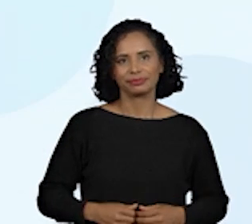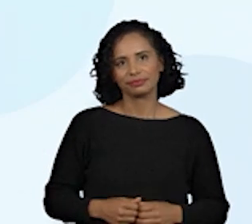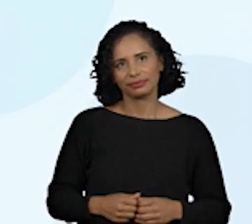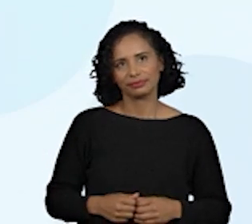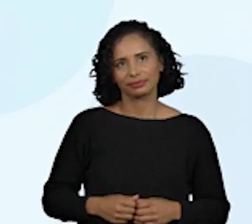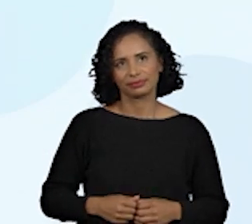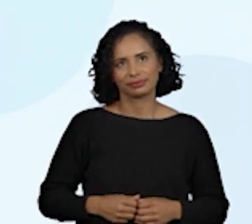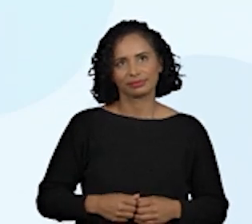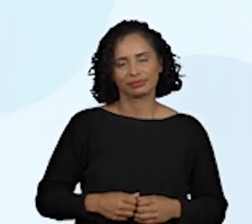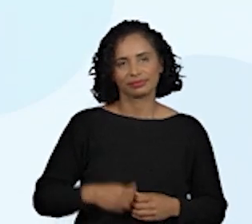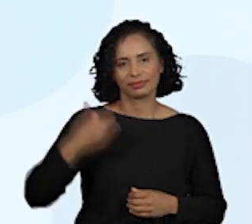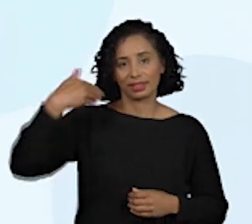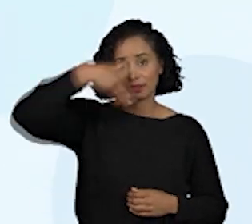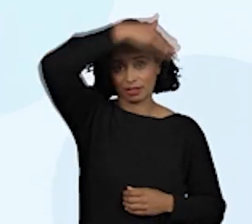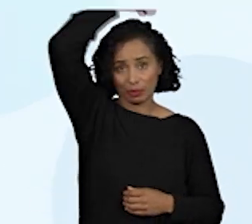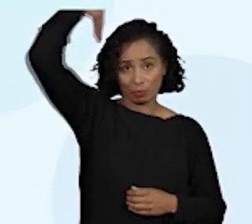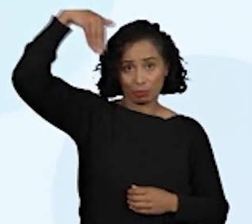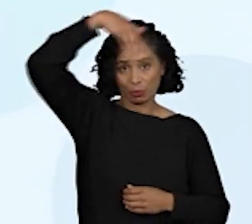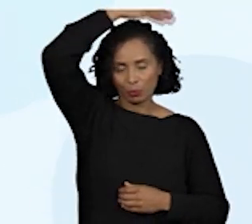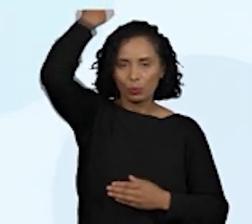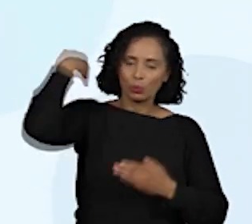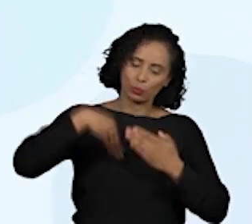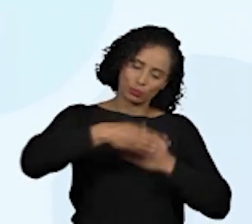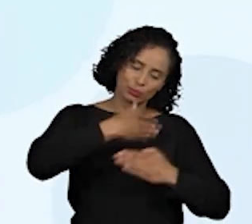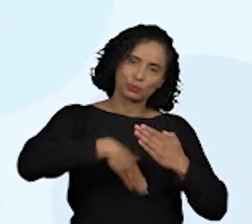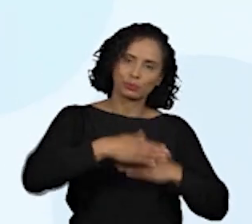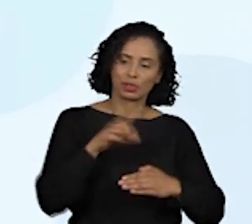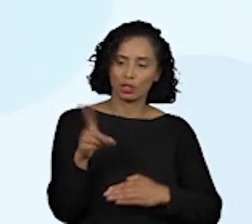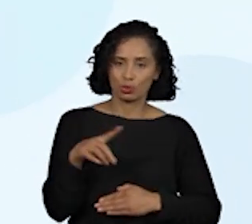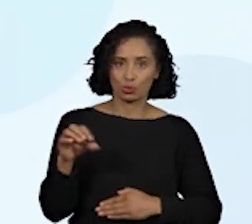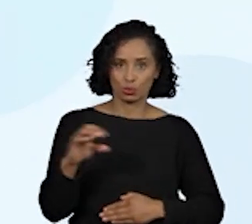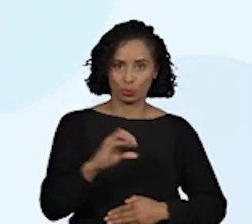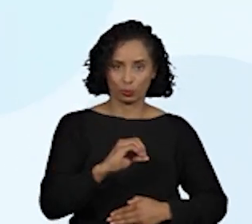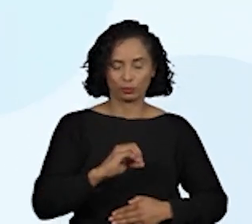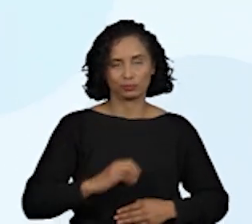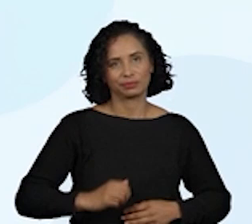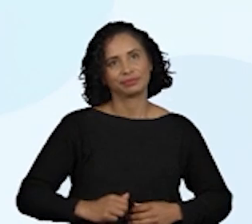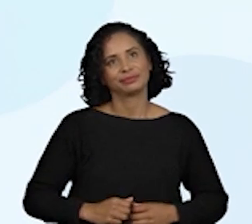A Múmia do Zoológico.